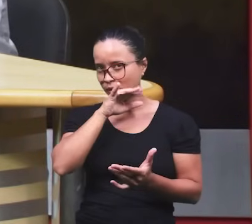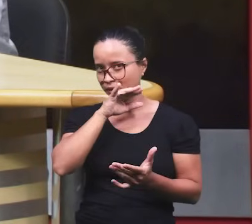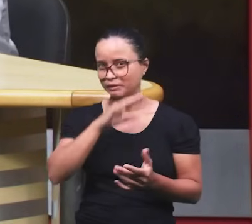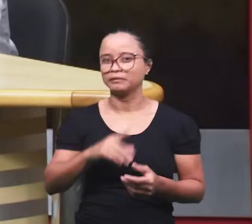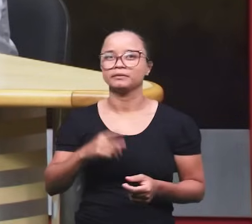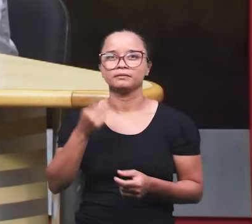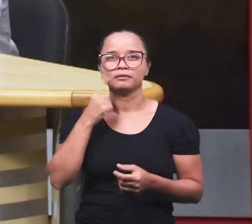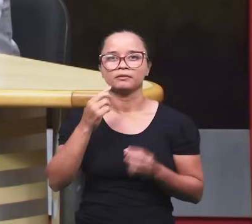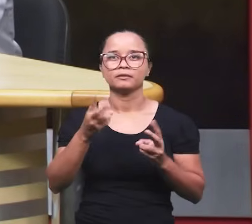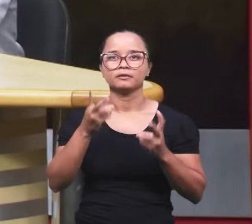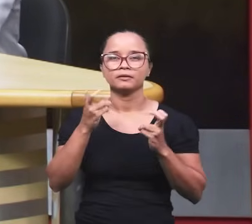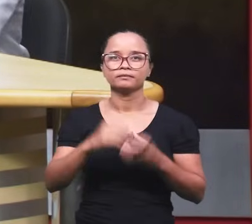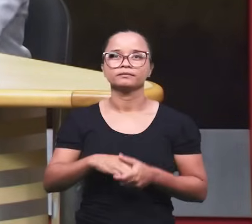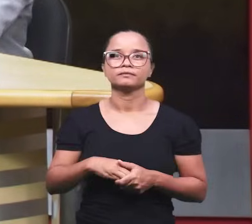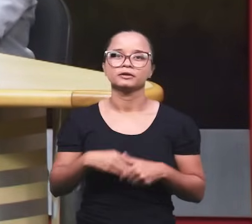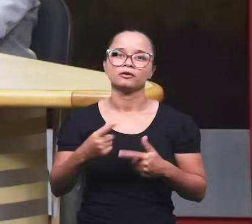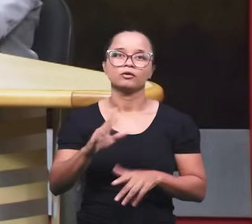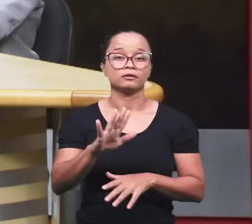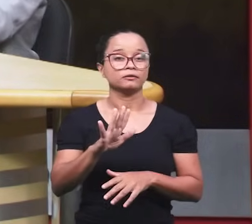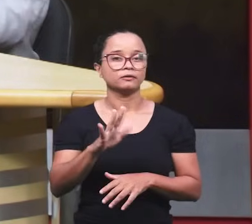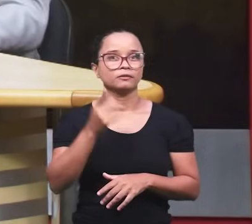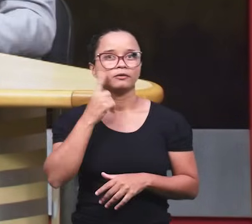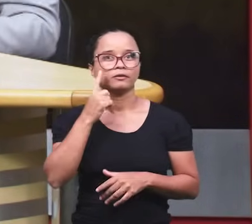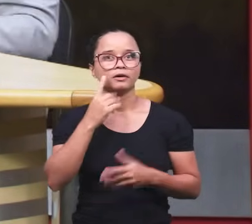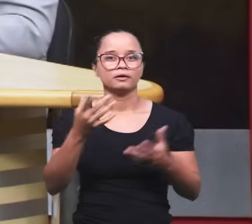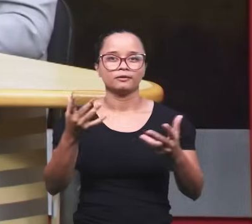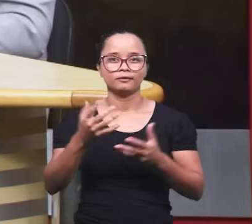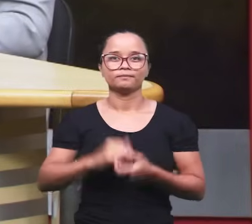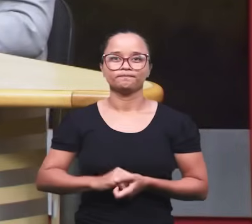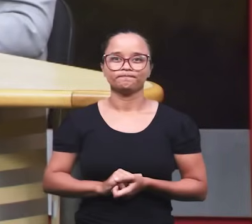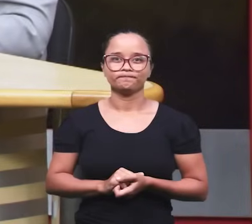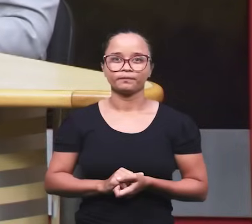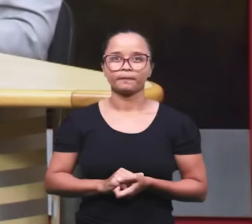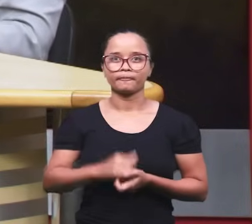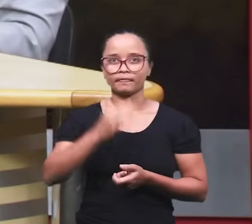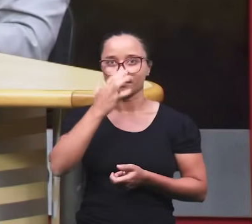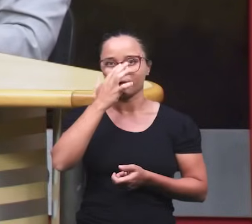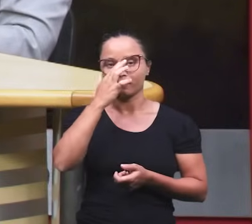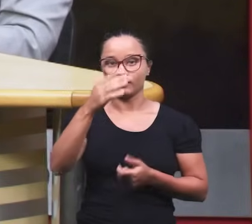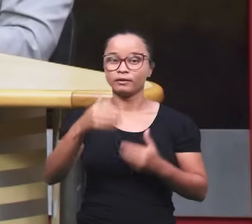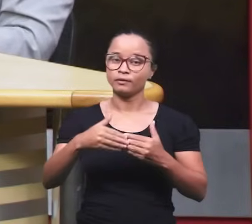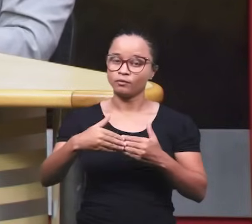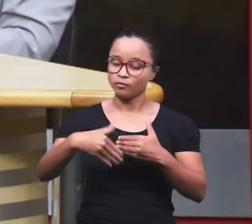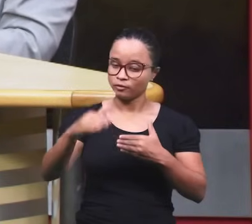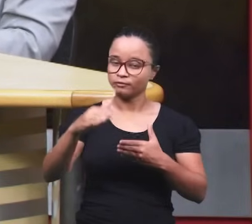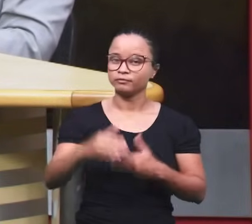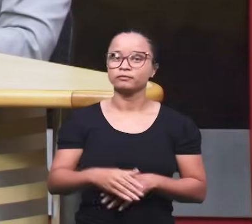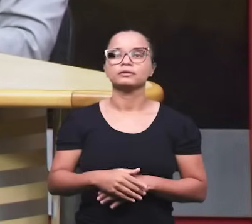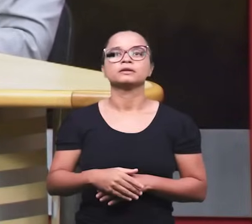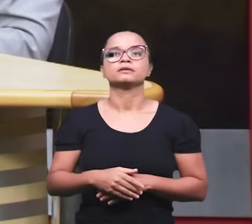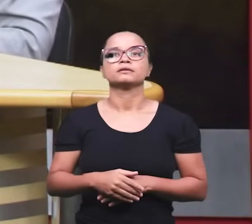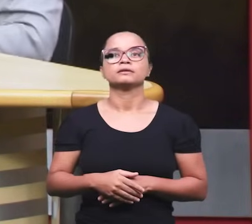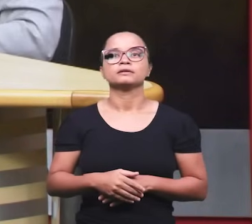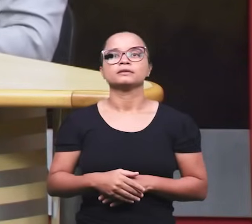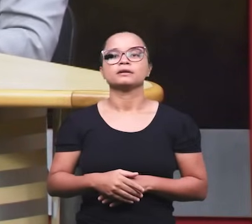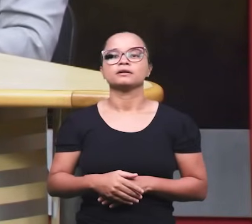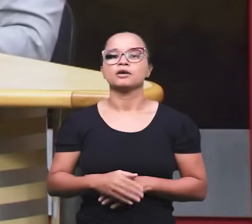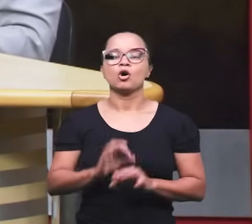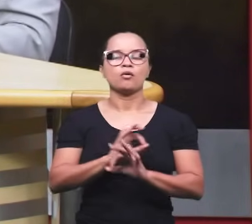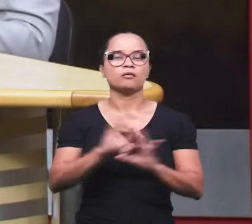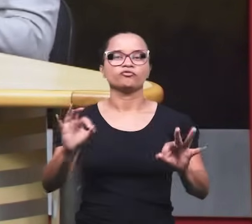gera uhum vamos fazer uma coisa eu acho que você você deu um ponto de partida